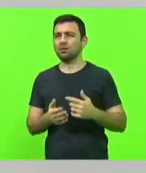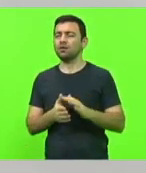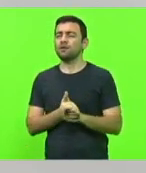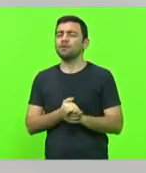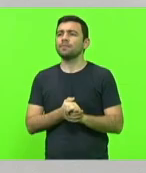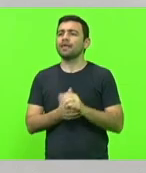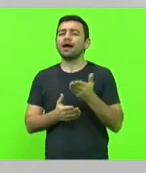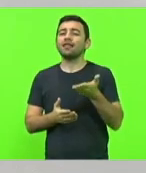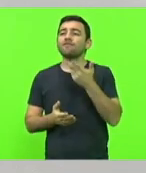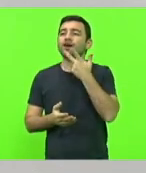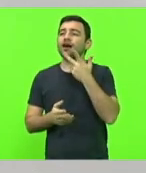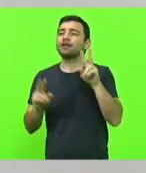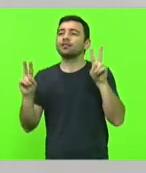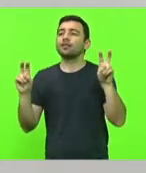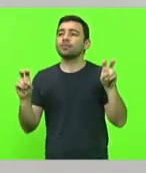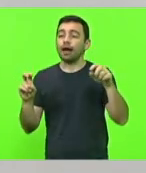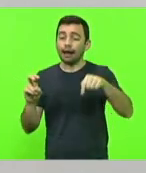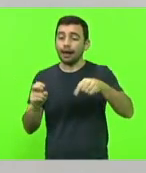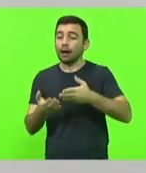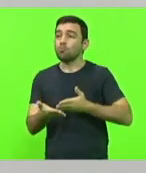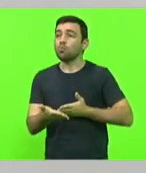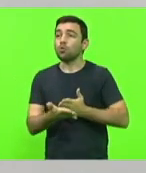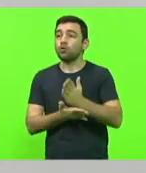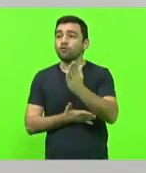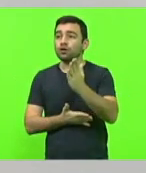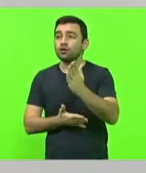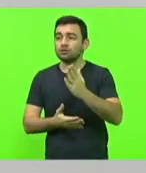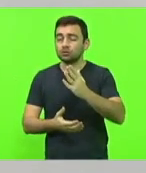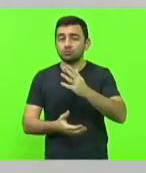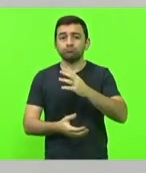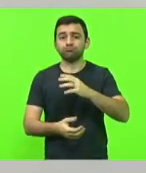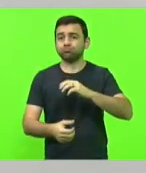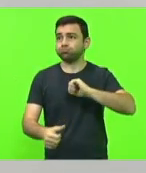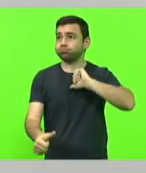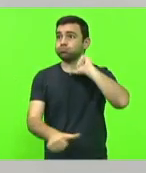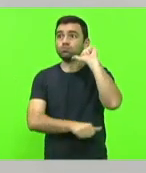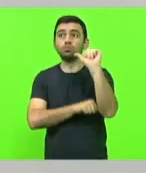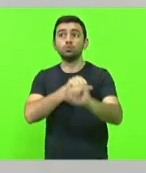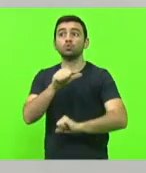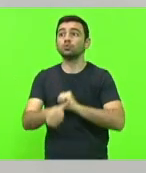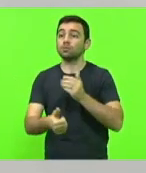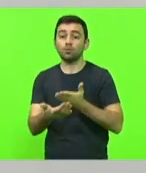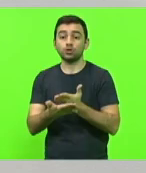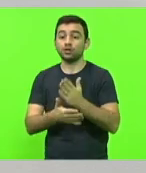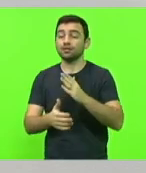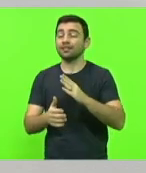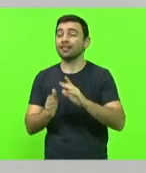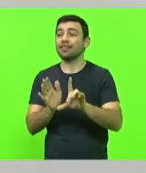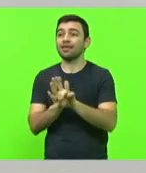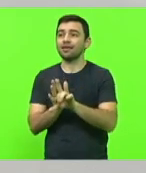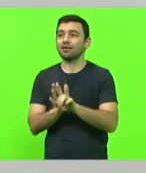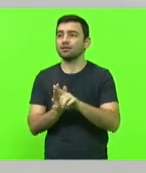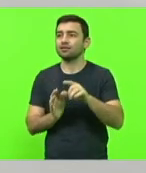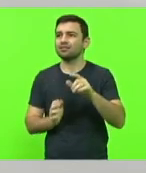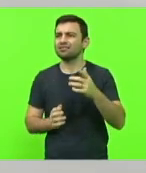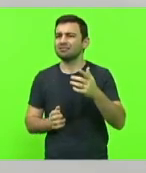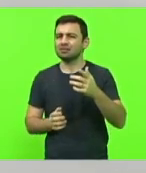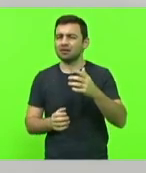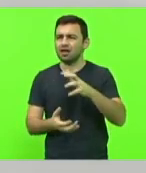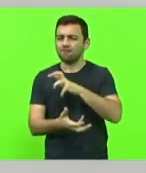casa aprovou um projeto de lei revolucionário. Não sabe nem o que é revolução. Projeto